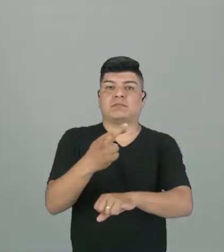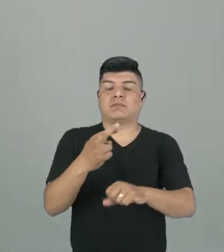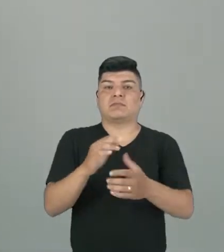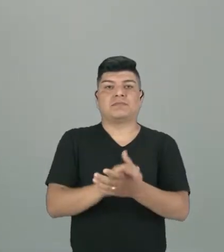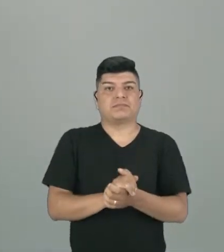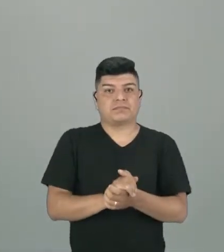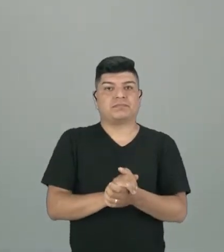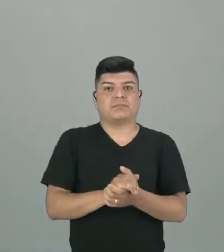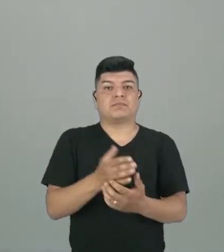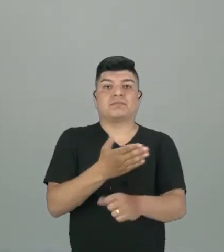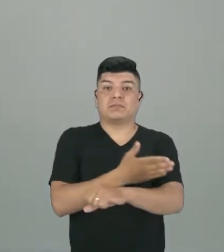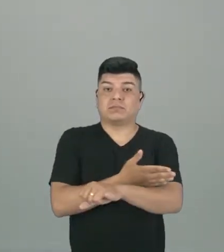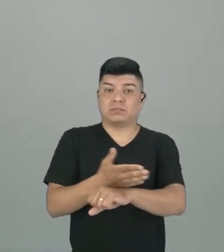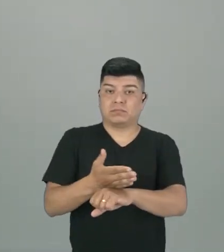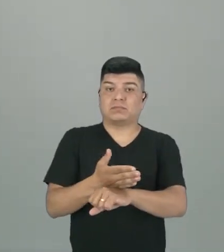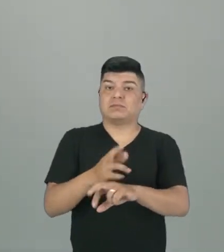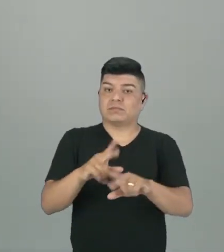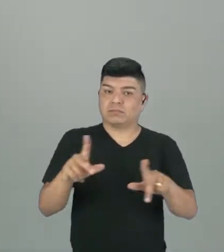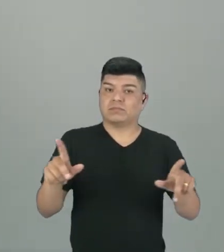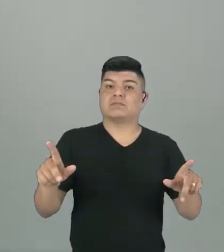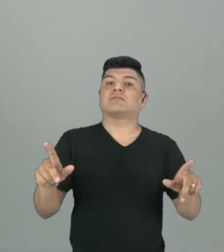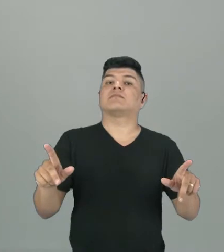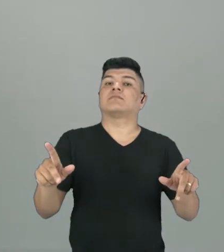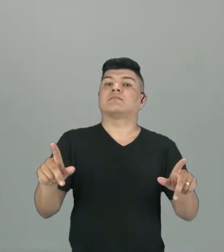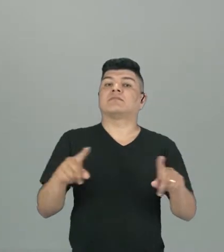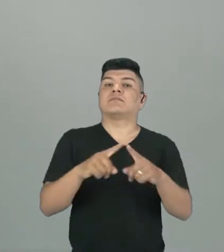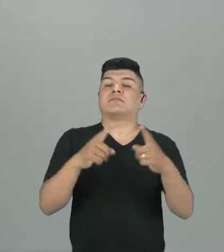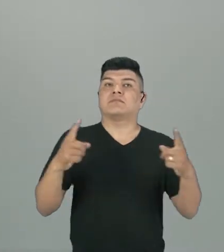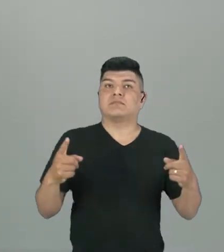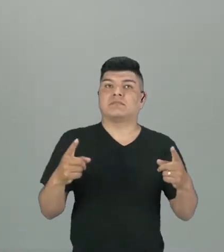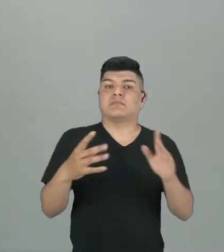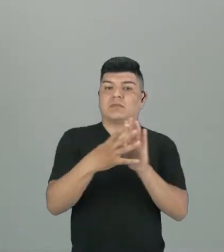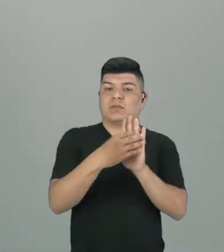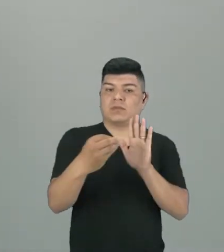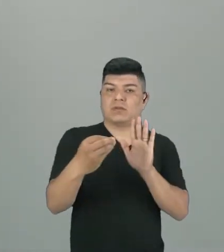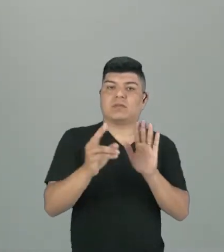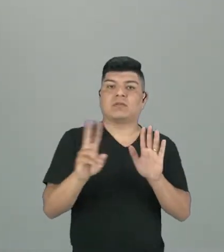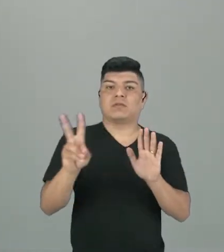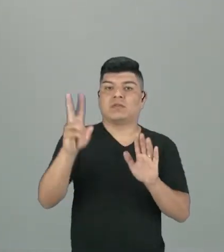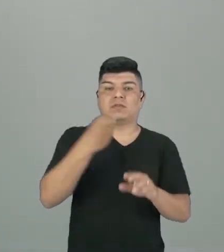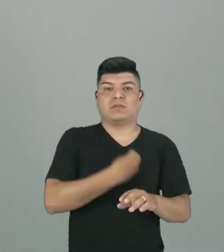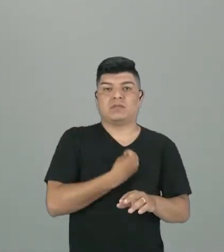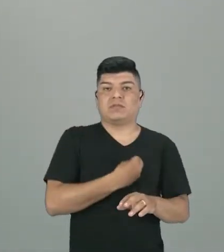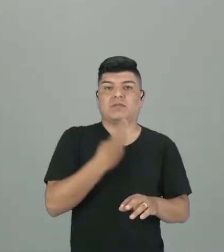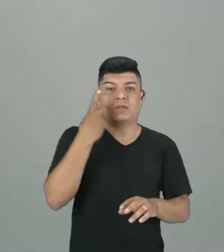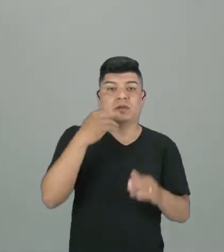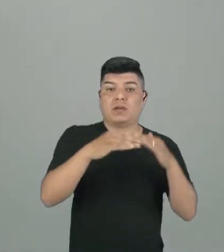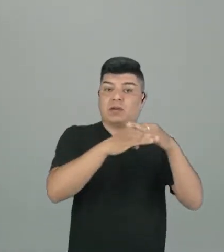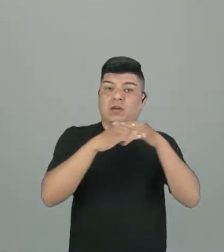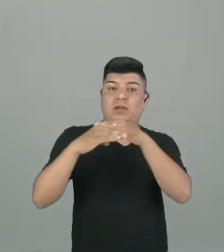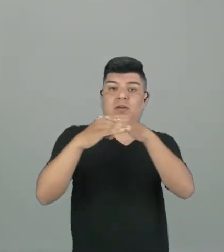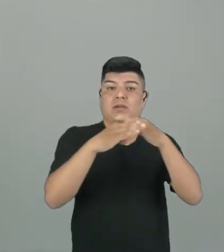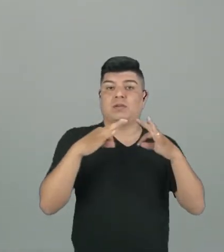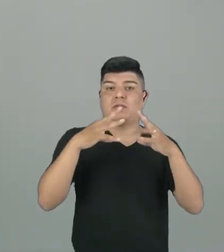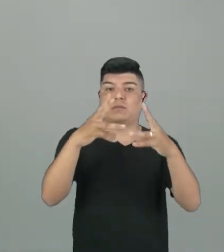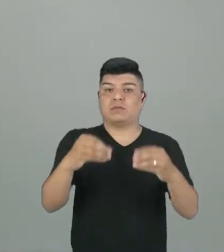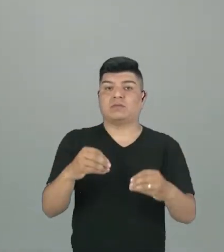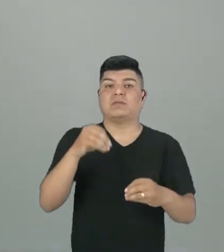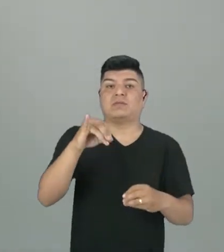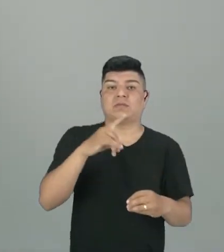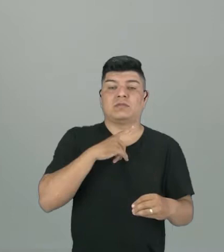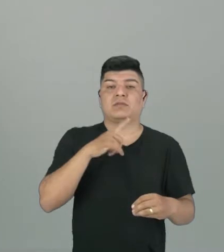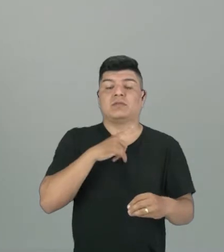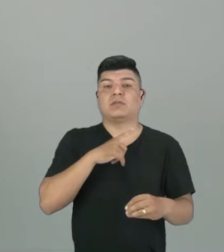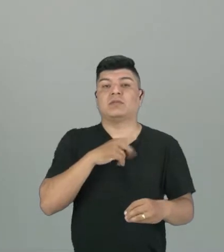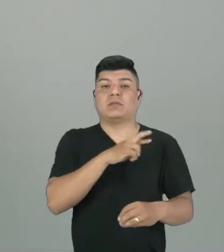dizer, as tradições religiosas são diferentes, mas o modelo de valorização da vida é comum a todas elas. Eu costumo dizer que se tem uma